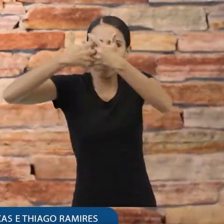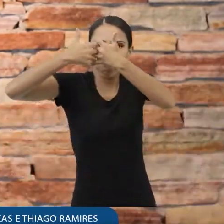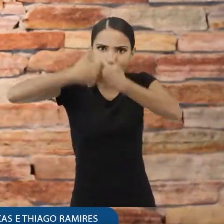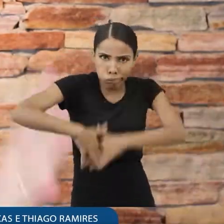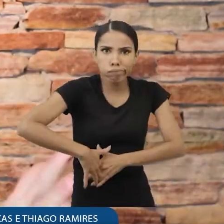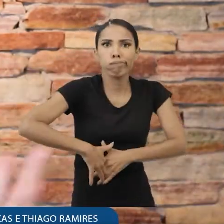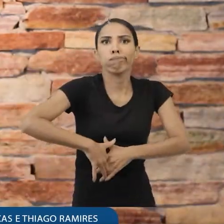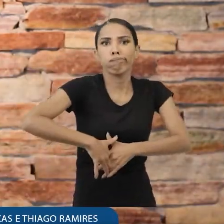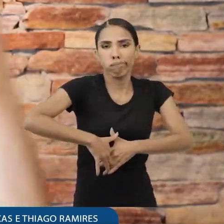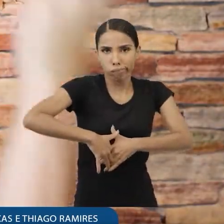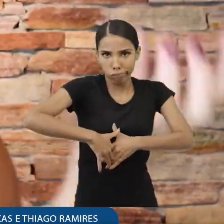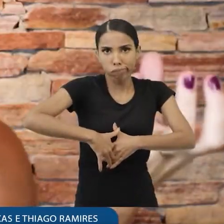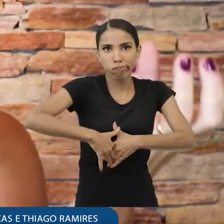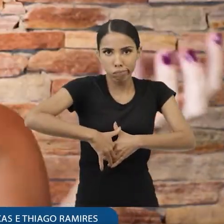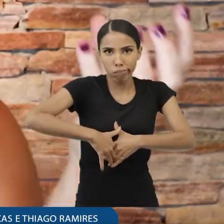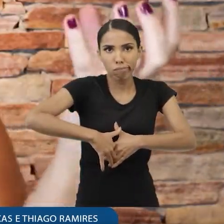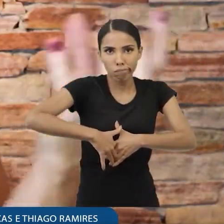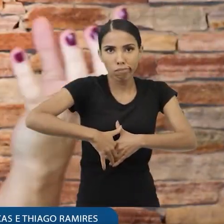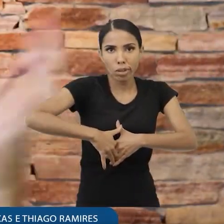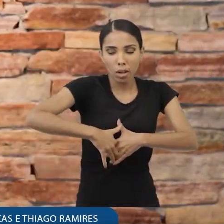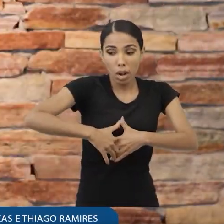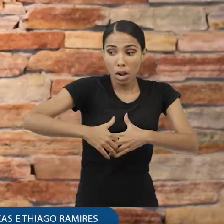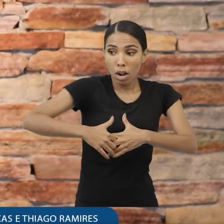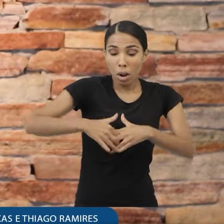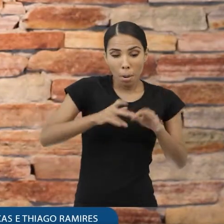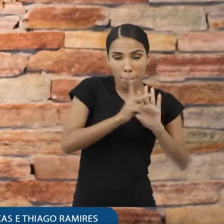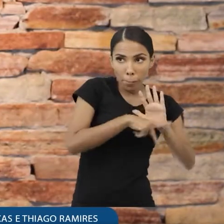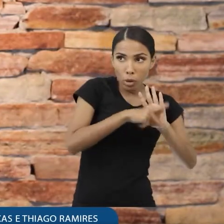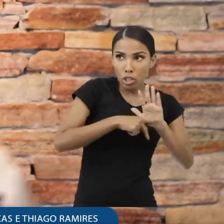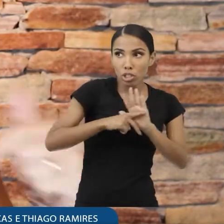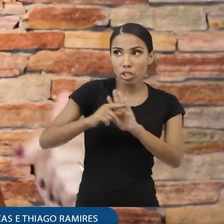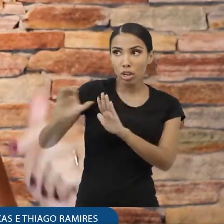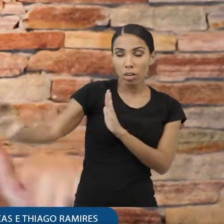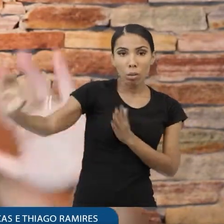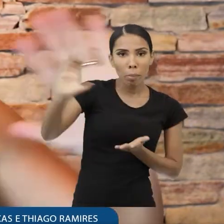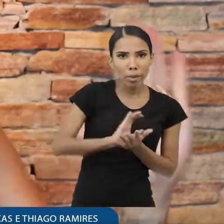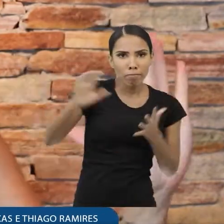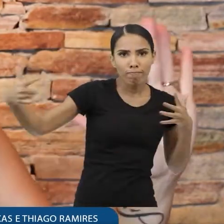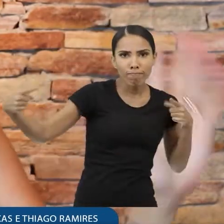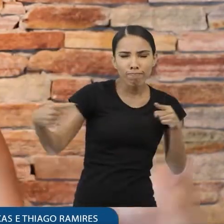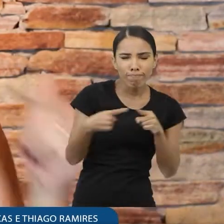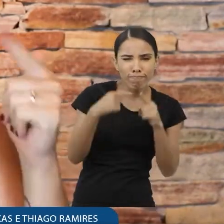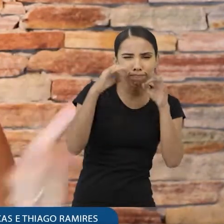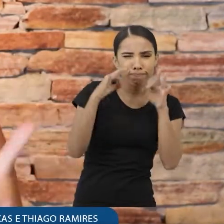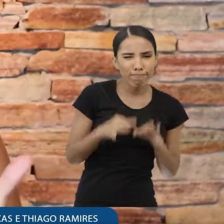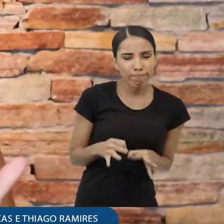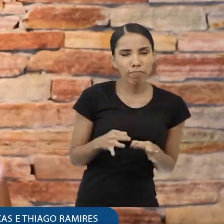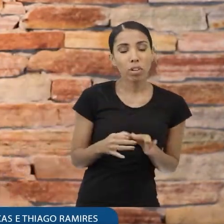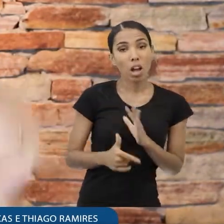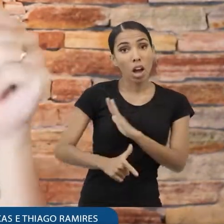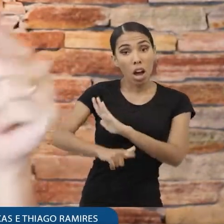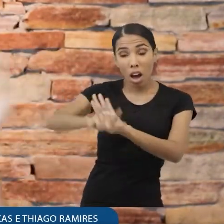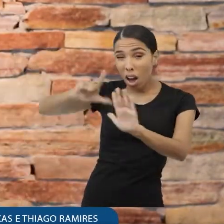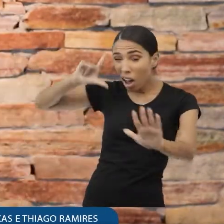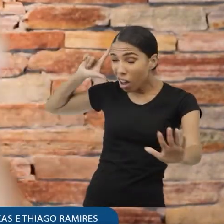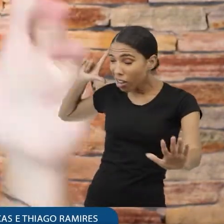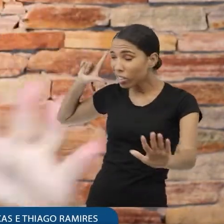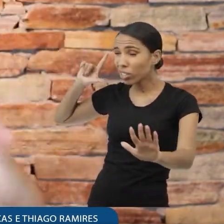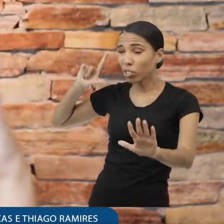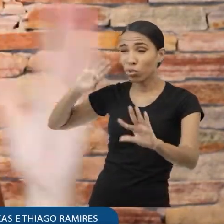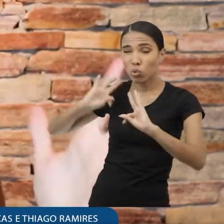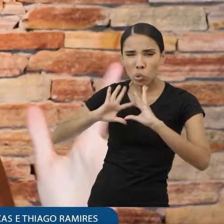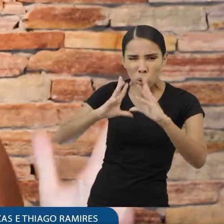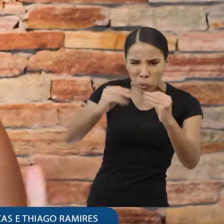um casamento perfeito, entre o patrocinador e o projeto. Então, uma primeira pesquisa que você tem que fazer, antes mesmo de